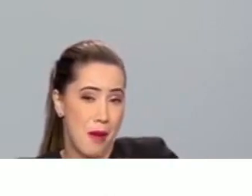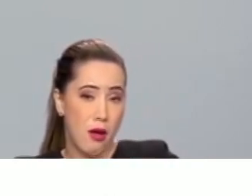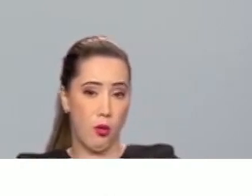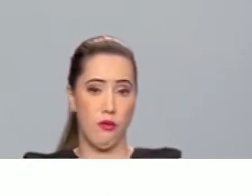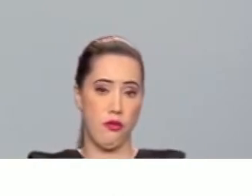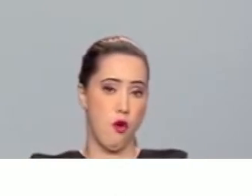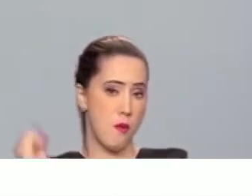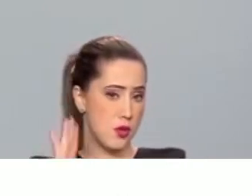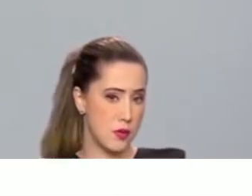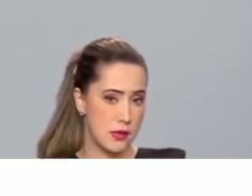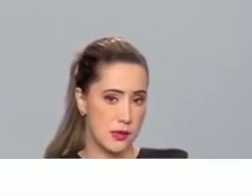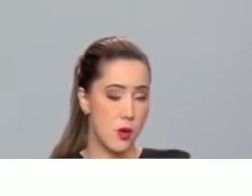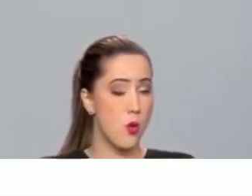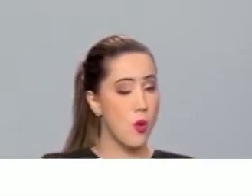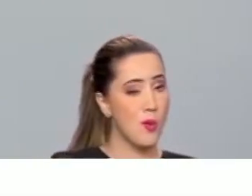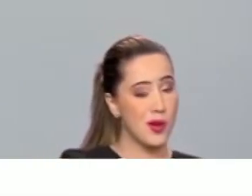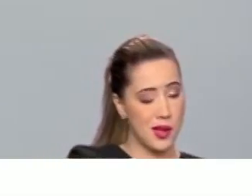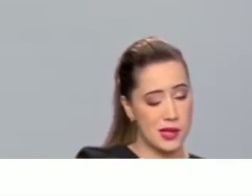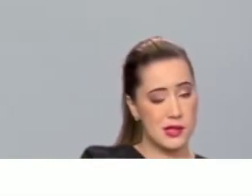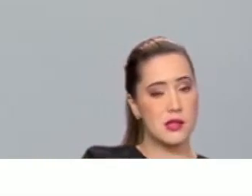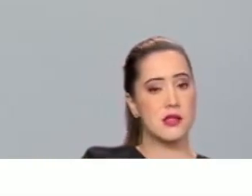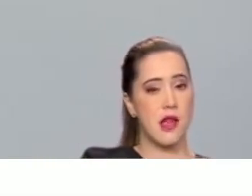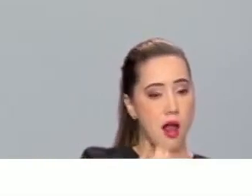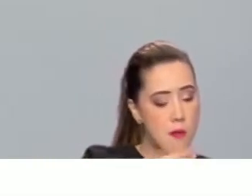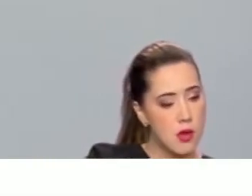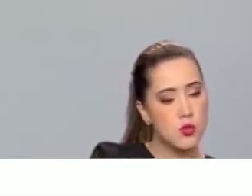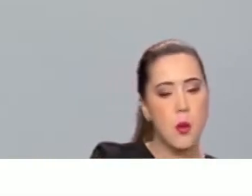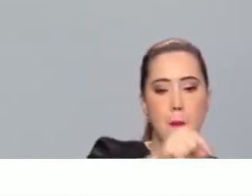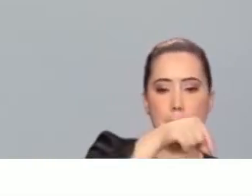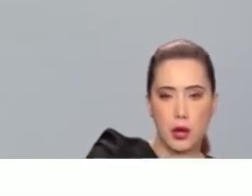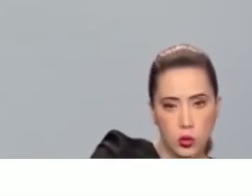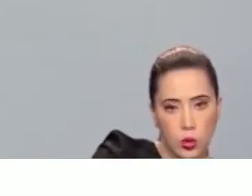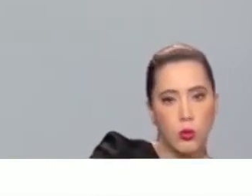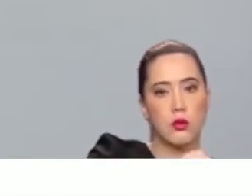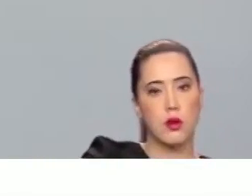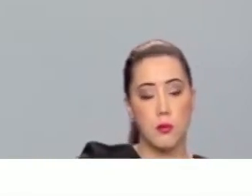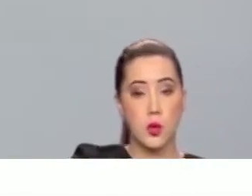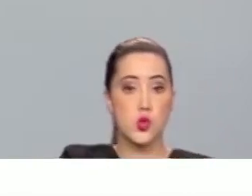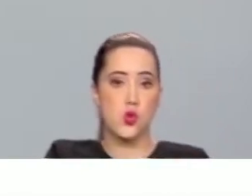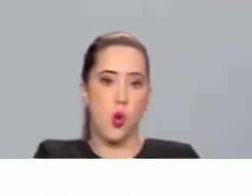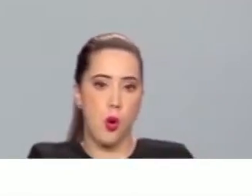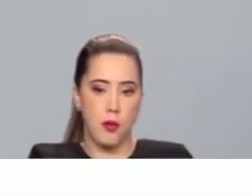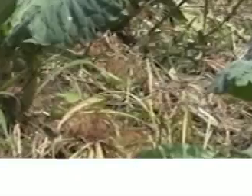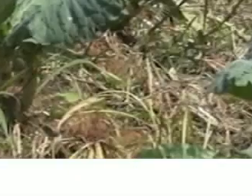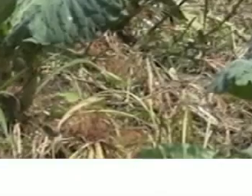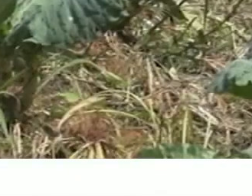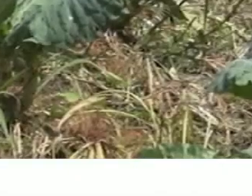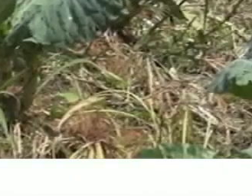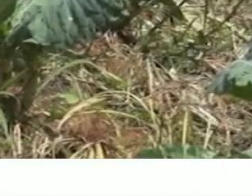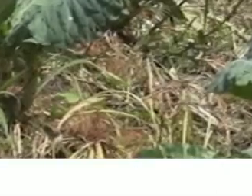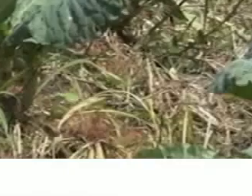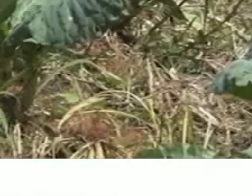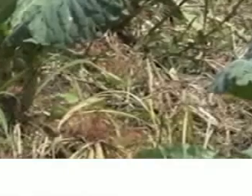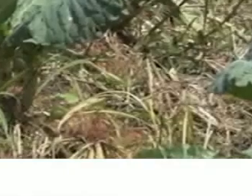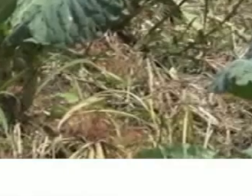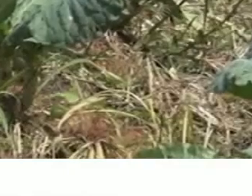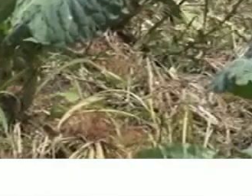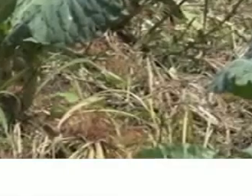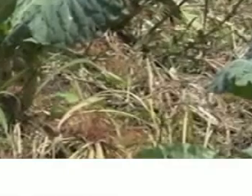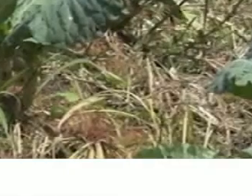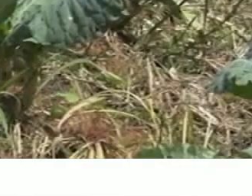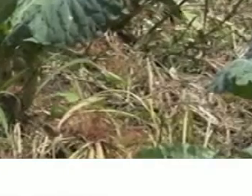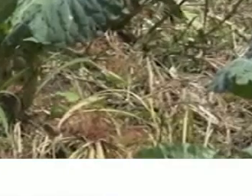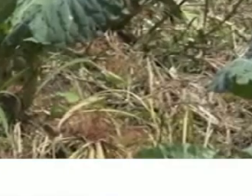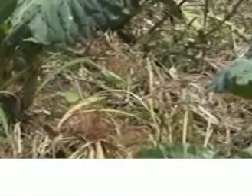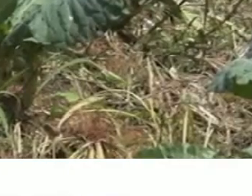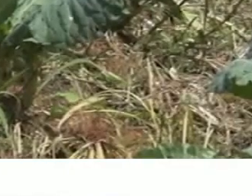são distribuídos nas comunidades com insegurança alimentar. Na nova versão do PAA, pelo